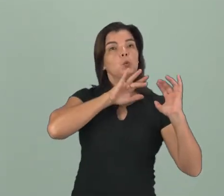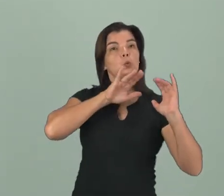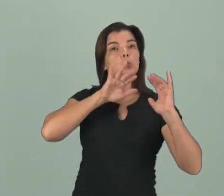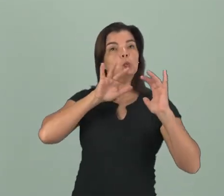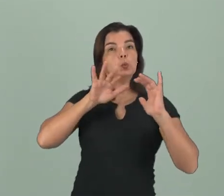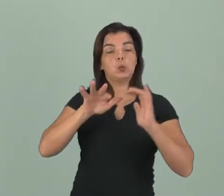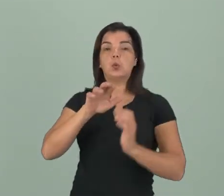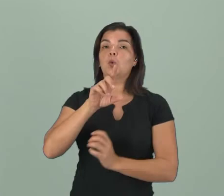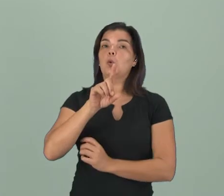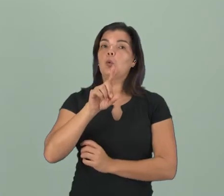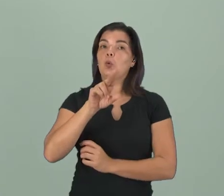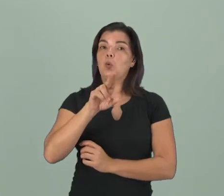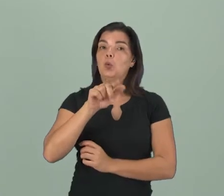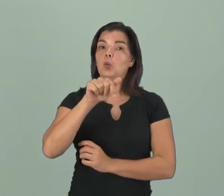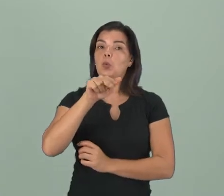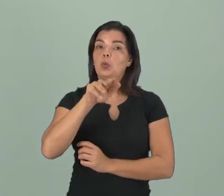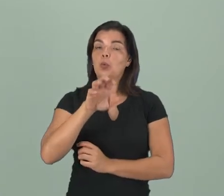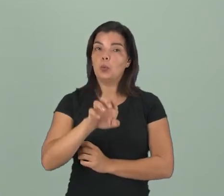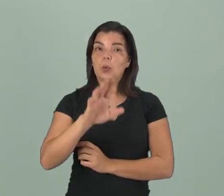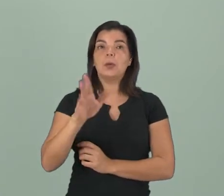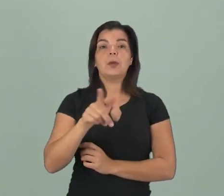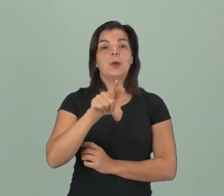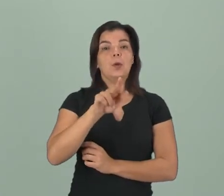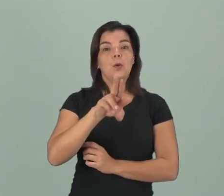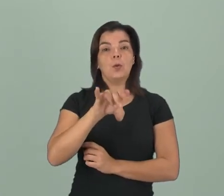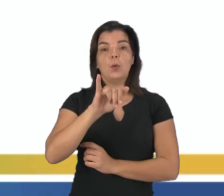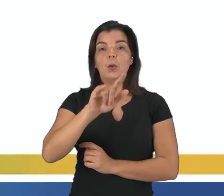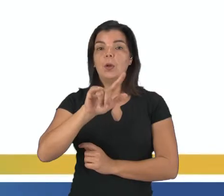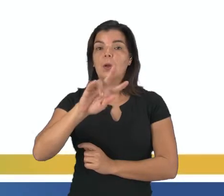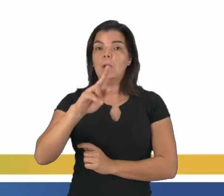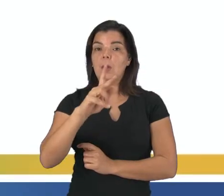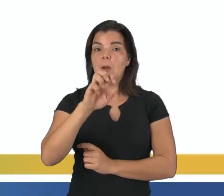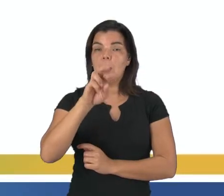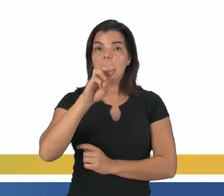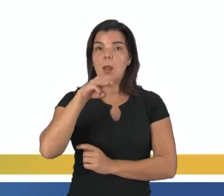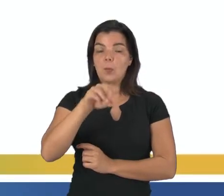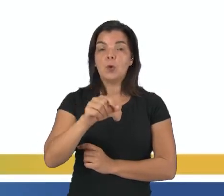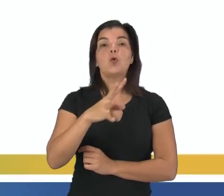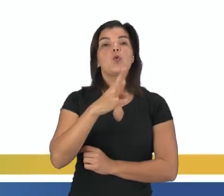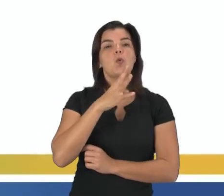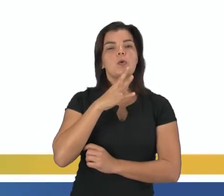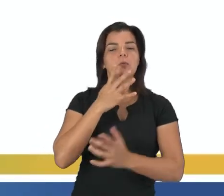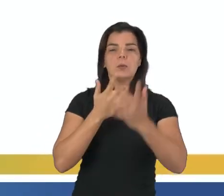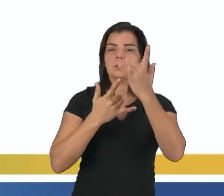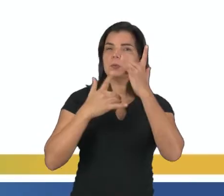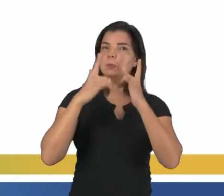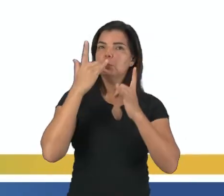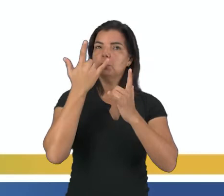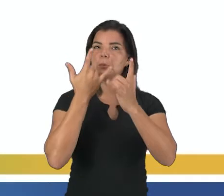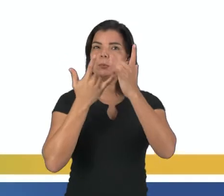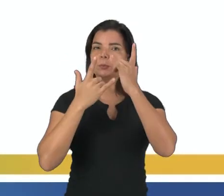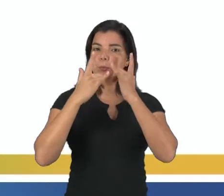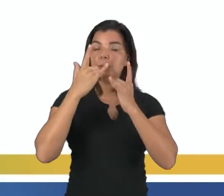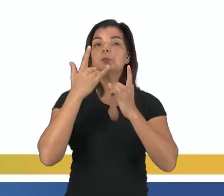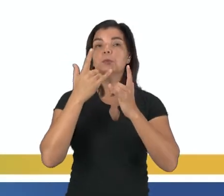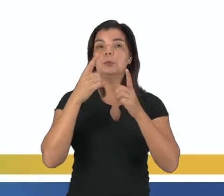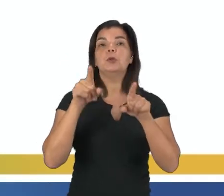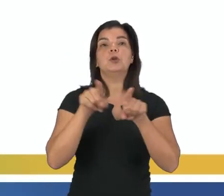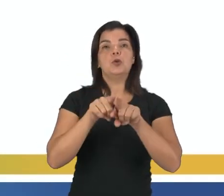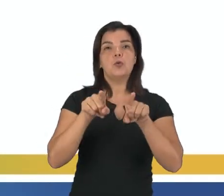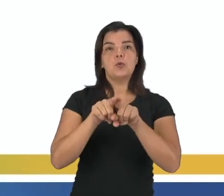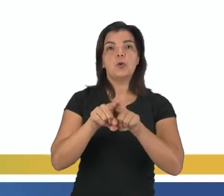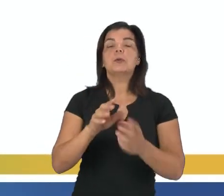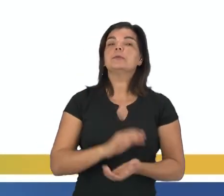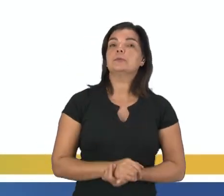do Duque né que era o Duque Guilherme também conhecido como o conquistador vocês podem observar pela imagem aí que ele